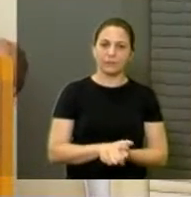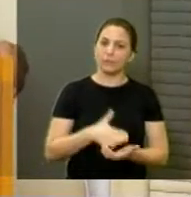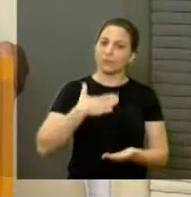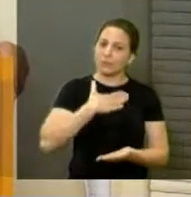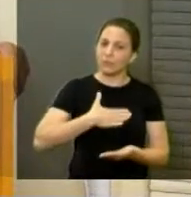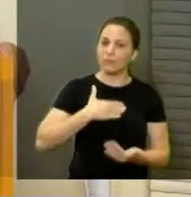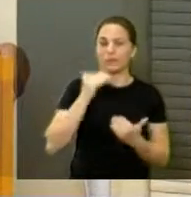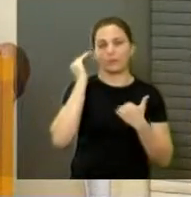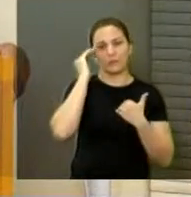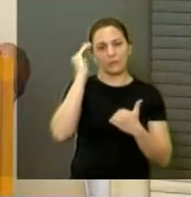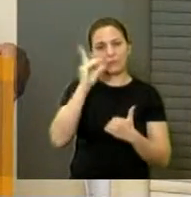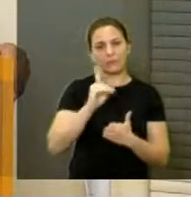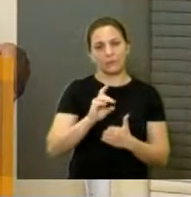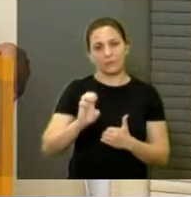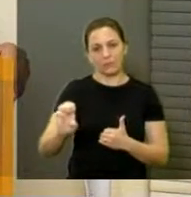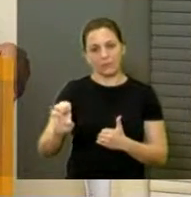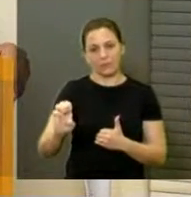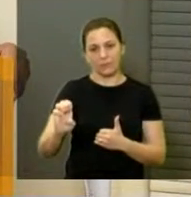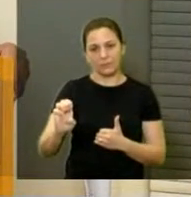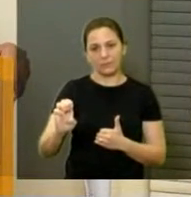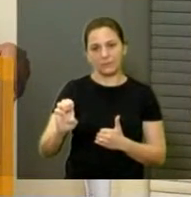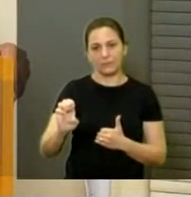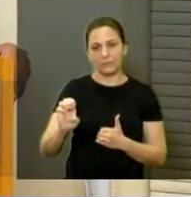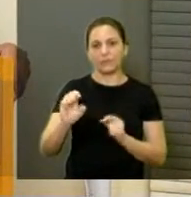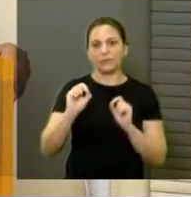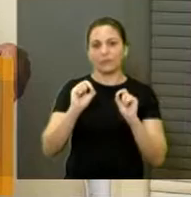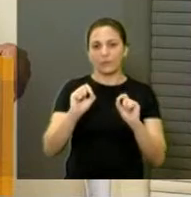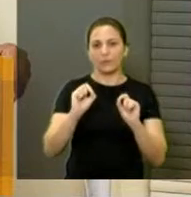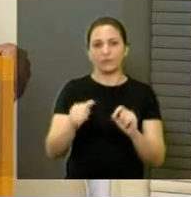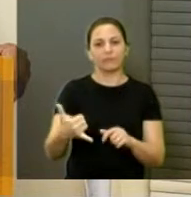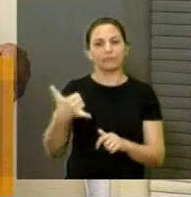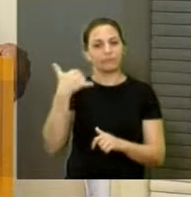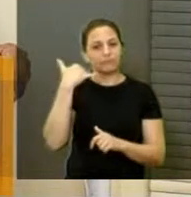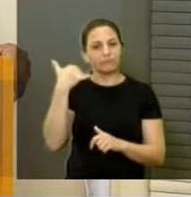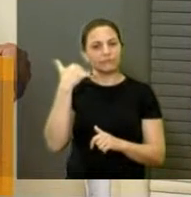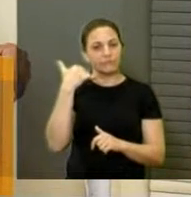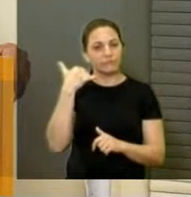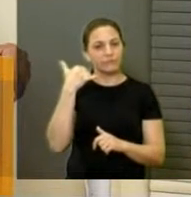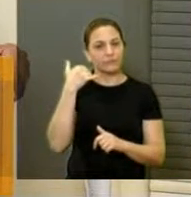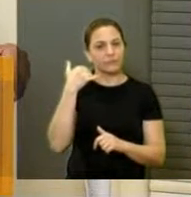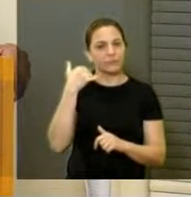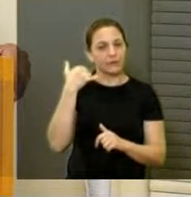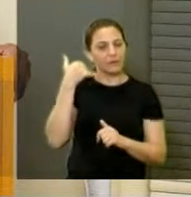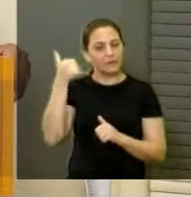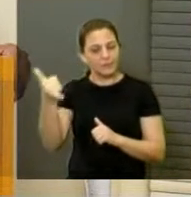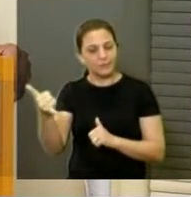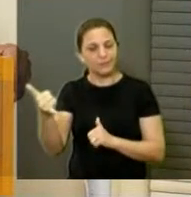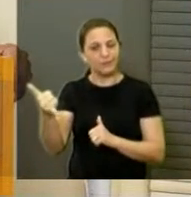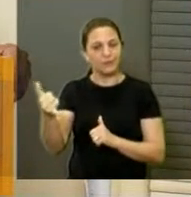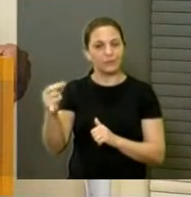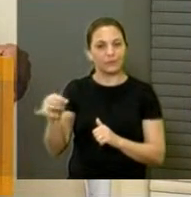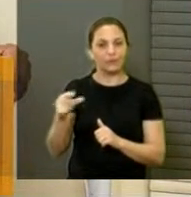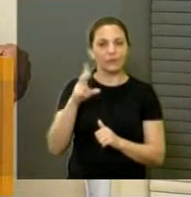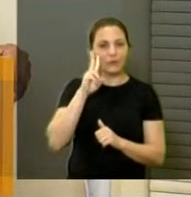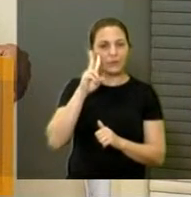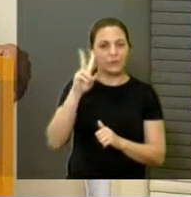Gostaria de agradecer ao DAE, né, por inúmeras ligações que eu faço. Quando eu vejo